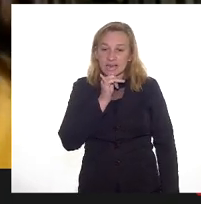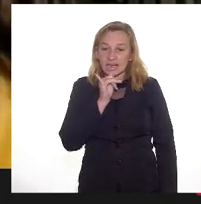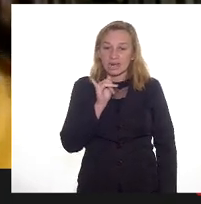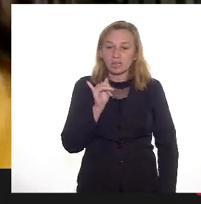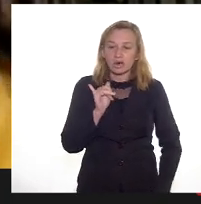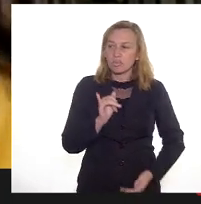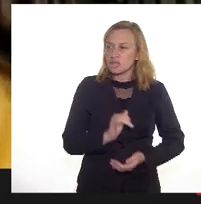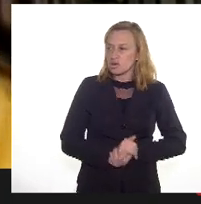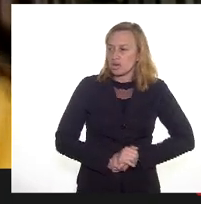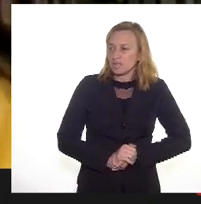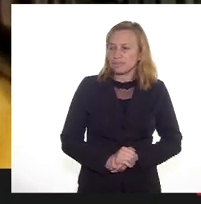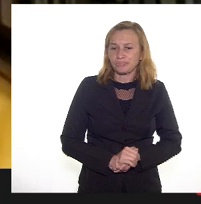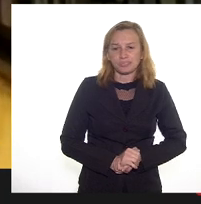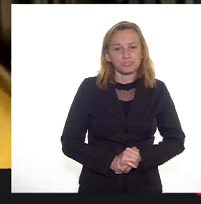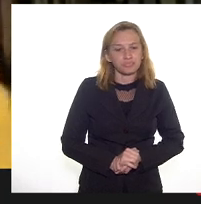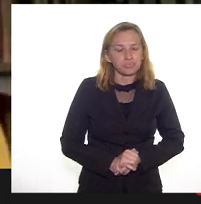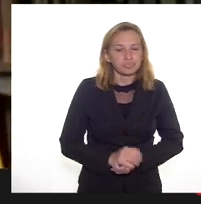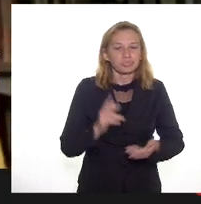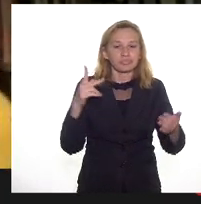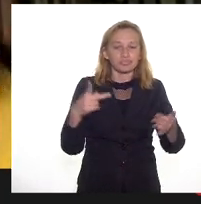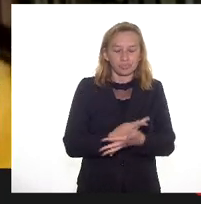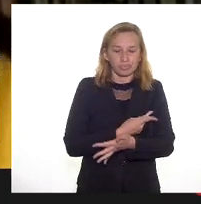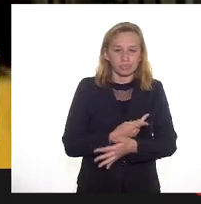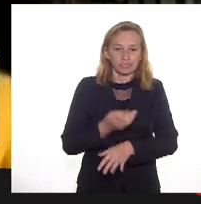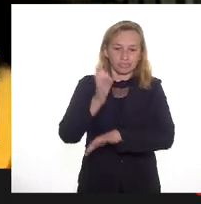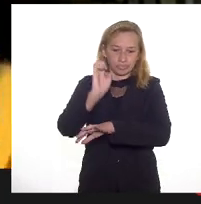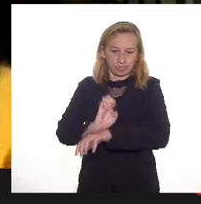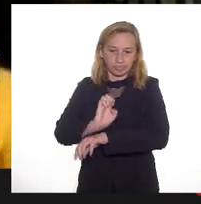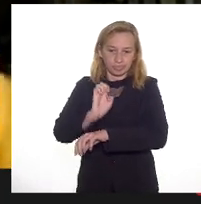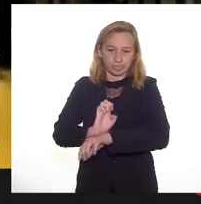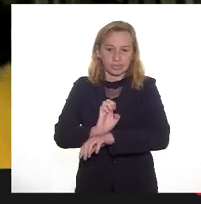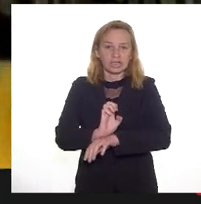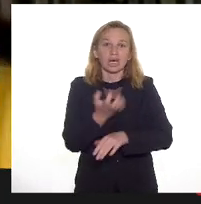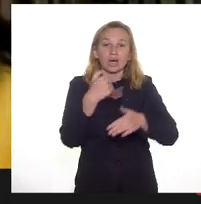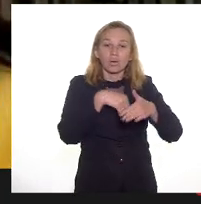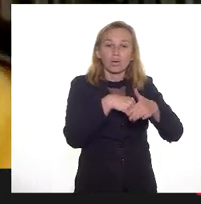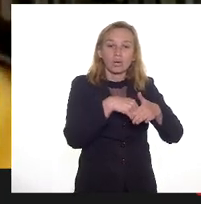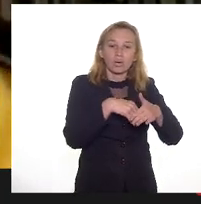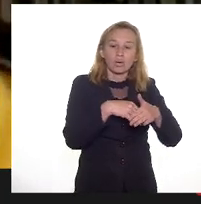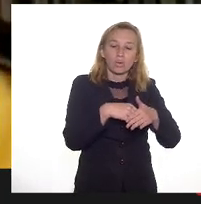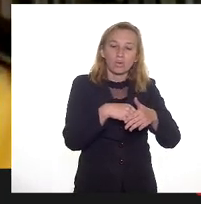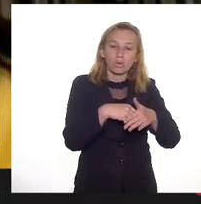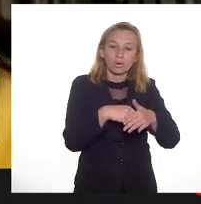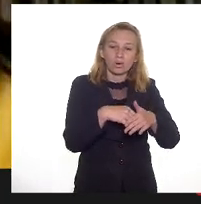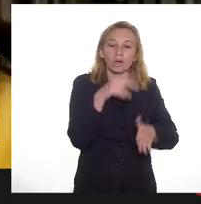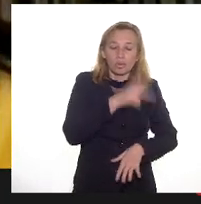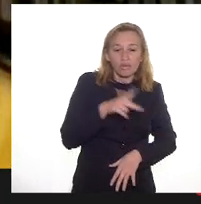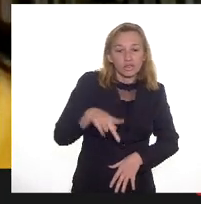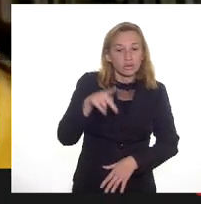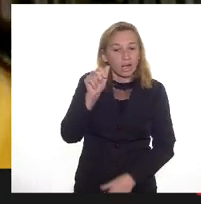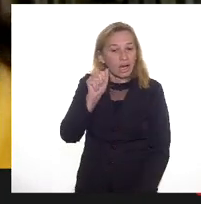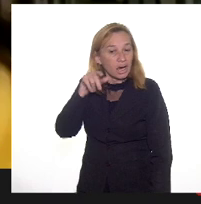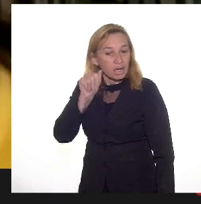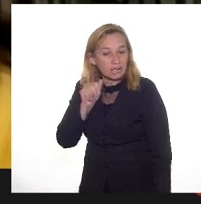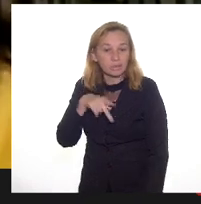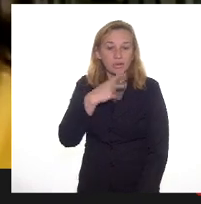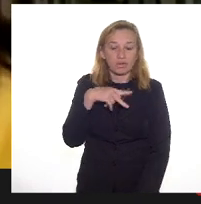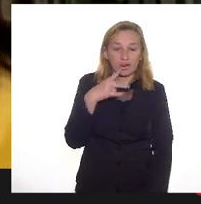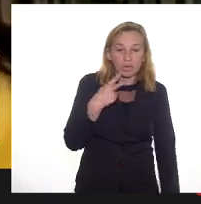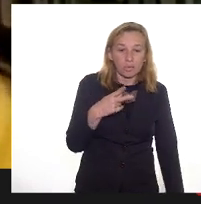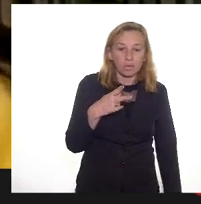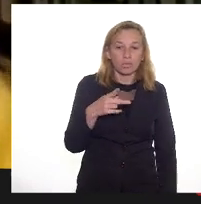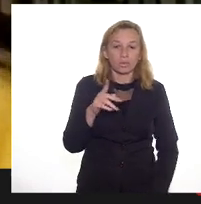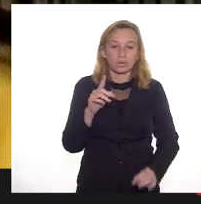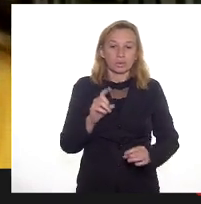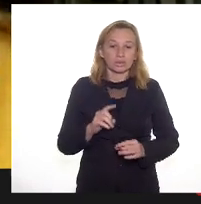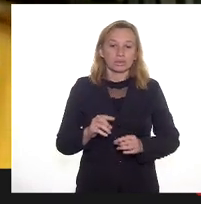visto acontecer no Estado, guardadas, como pontuou a professora Ana Paula, as